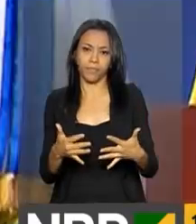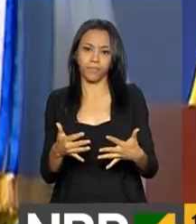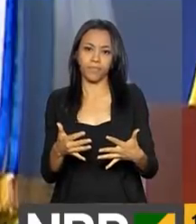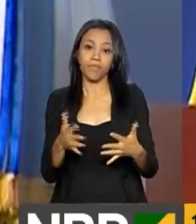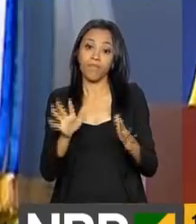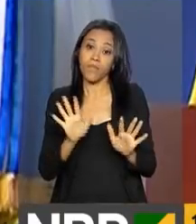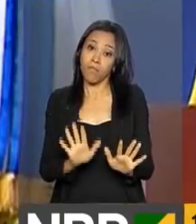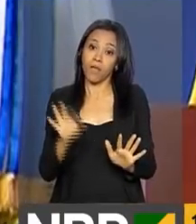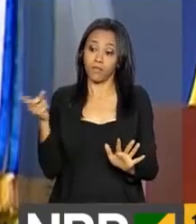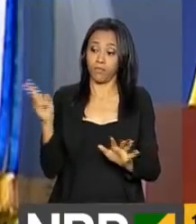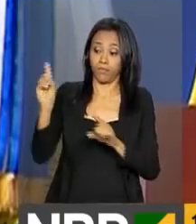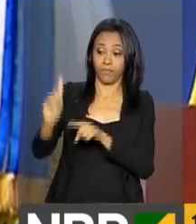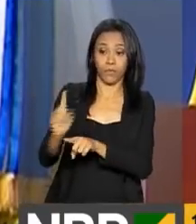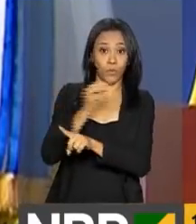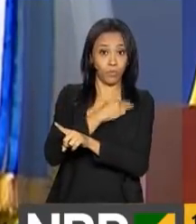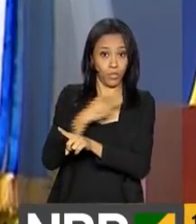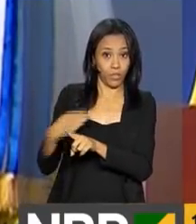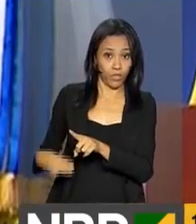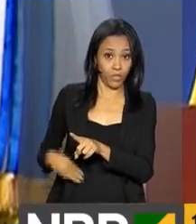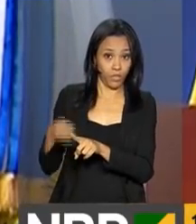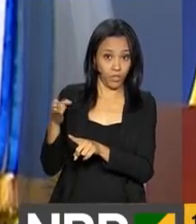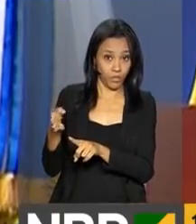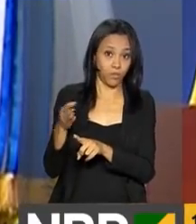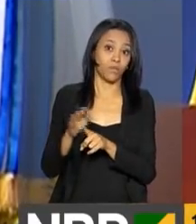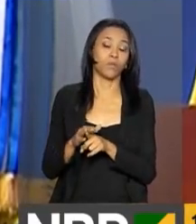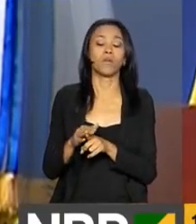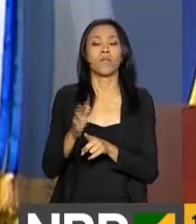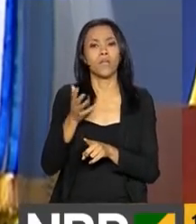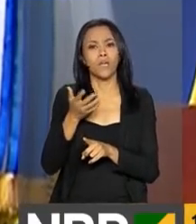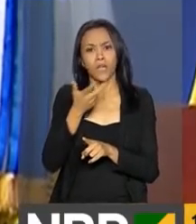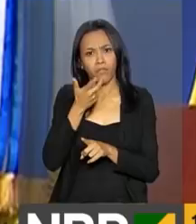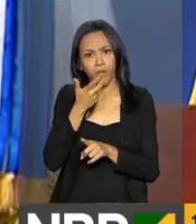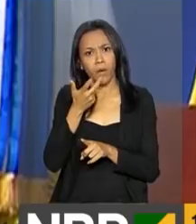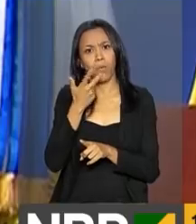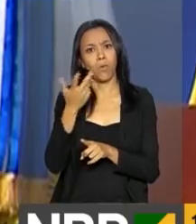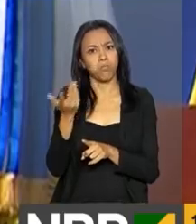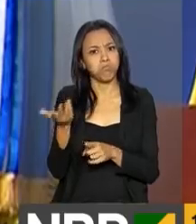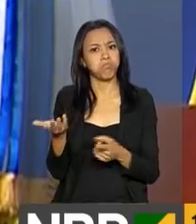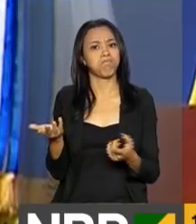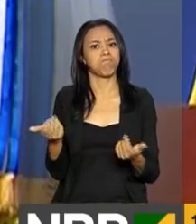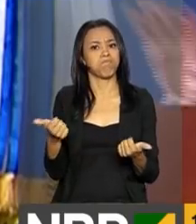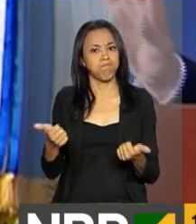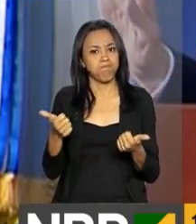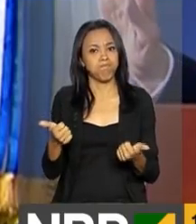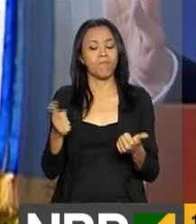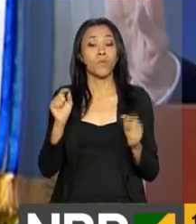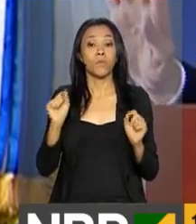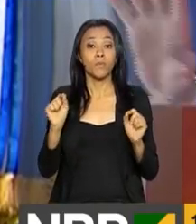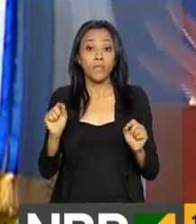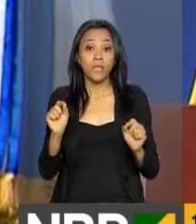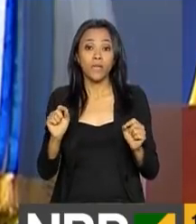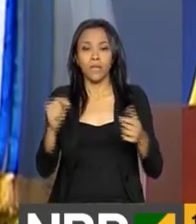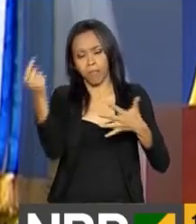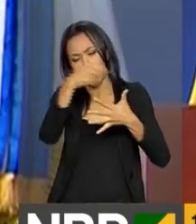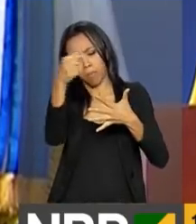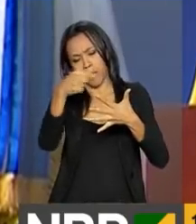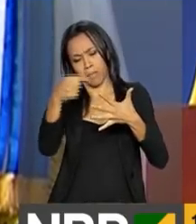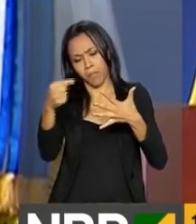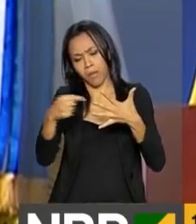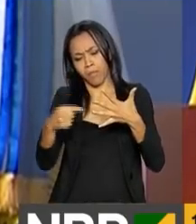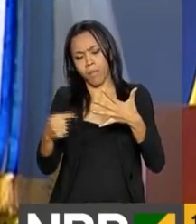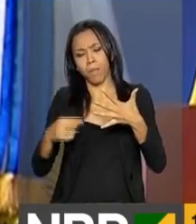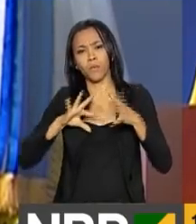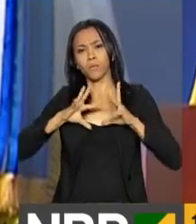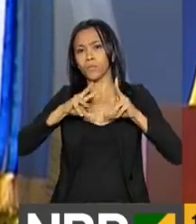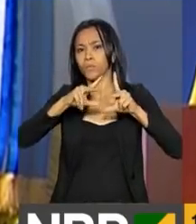Mas o ministro Raul Jungmann não foi exemplificativo, foi exaustivo no sentido de que arrolou, elencou todas as